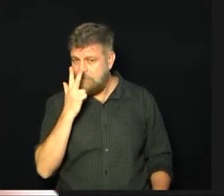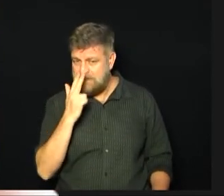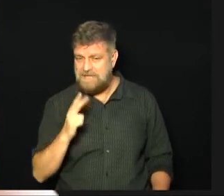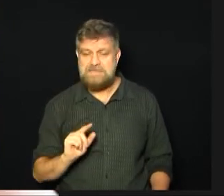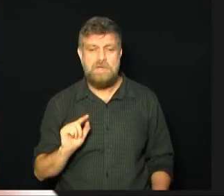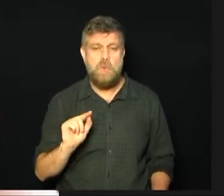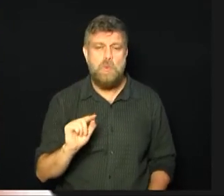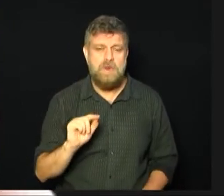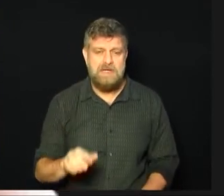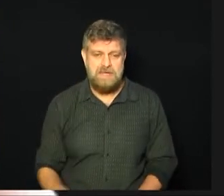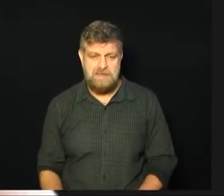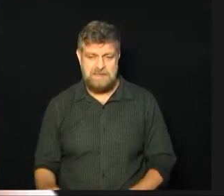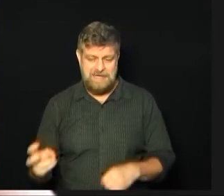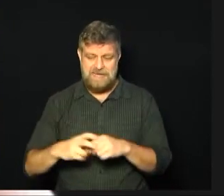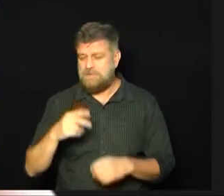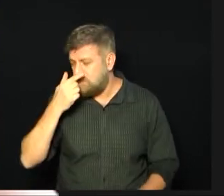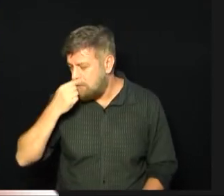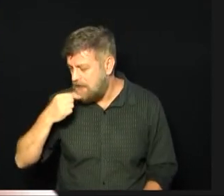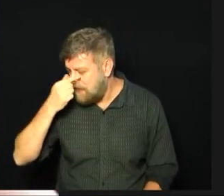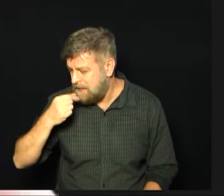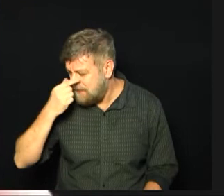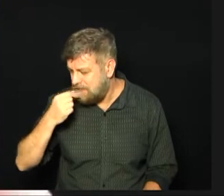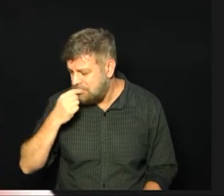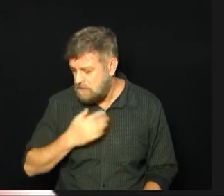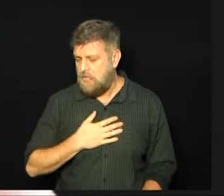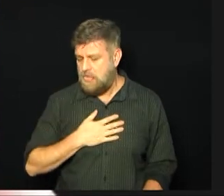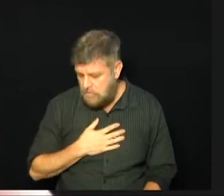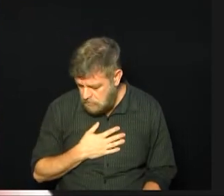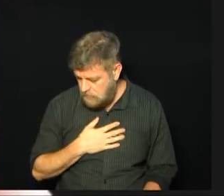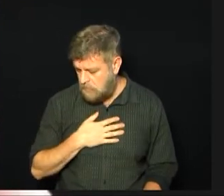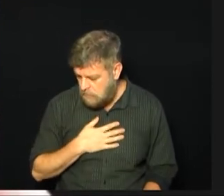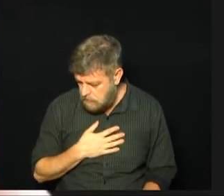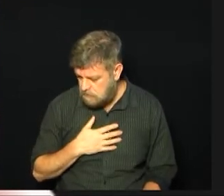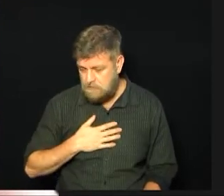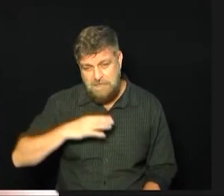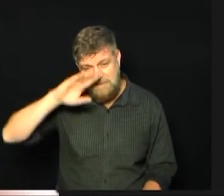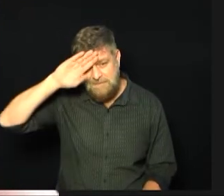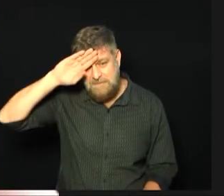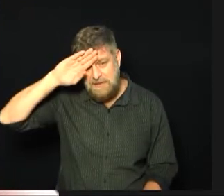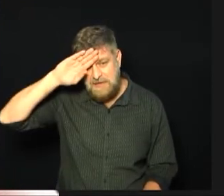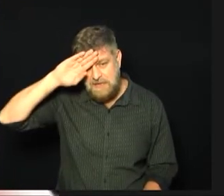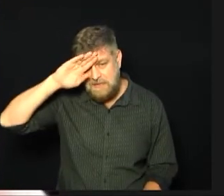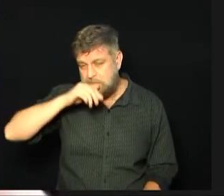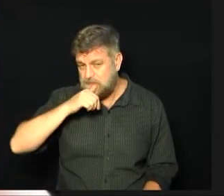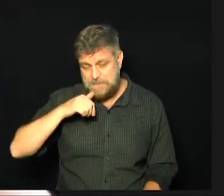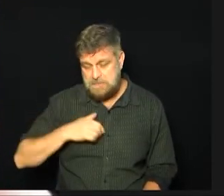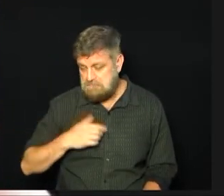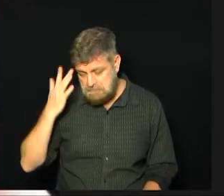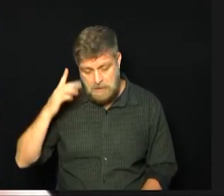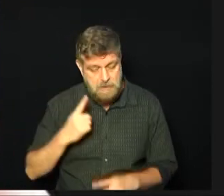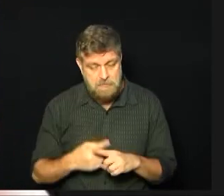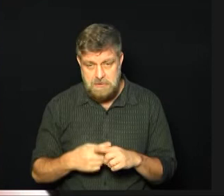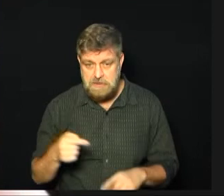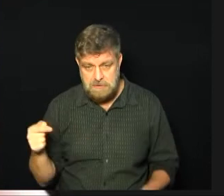quadros virais de gripe, resfriado, né, com uma febre que não aparece a causa, acabam